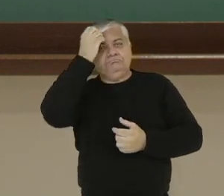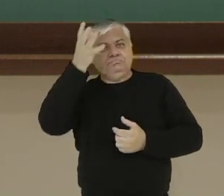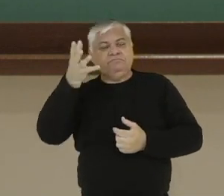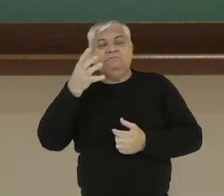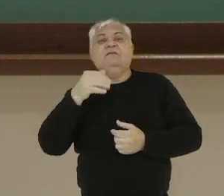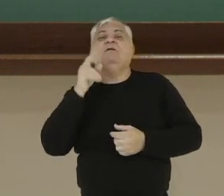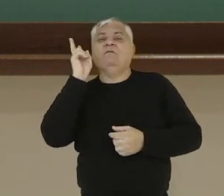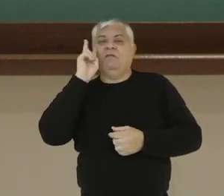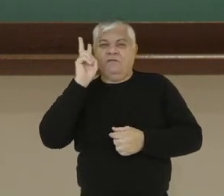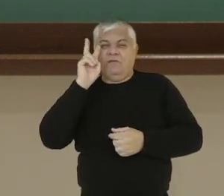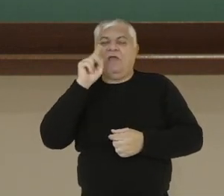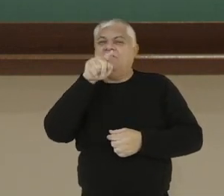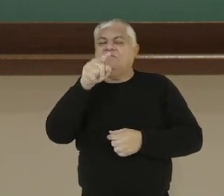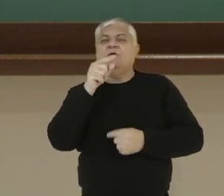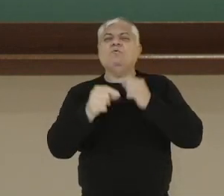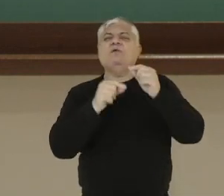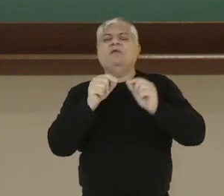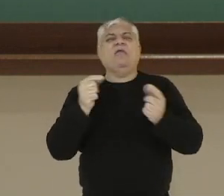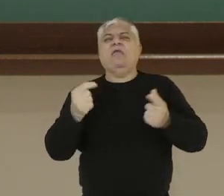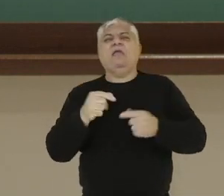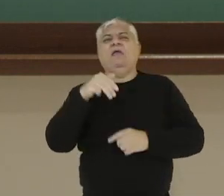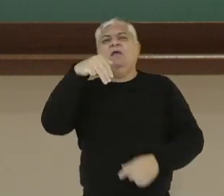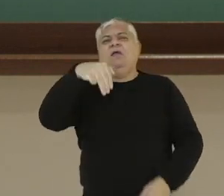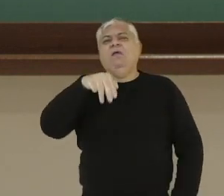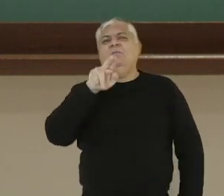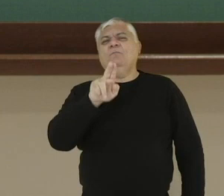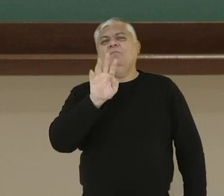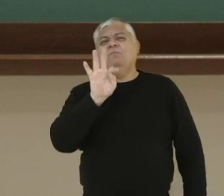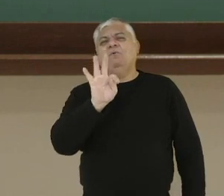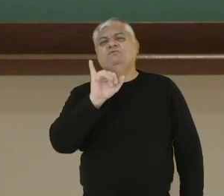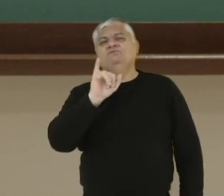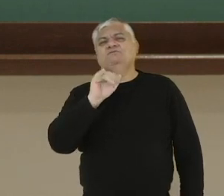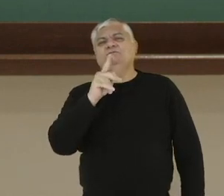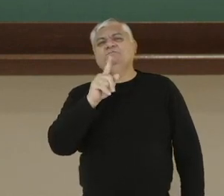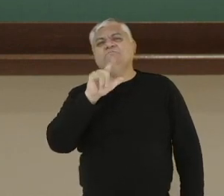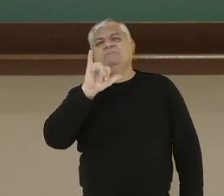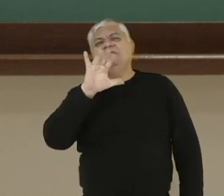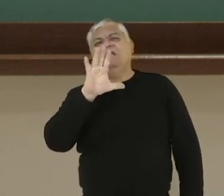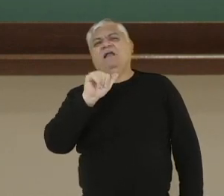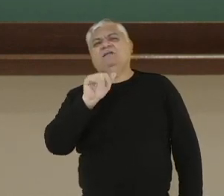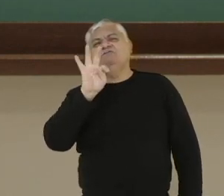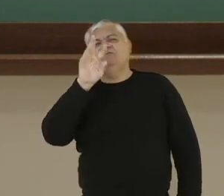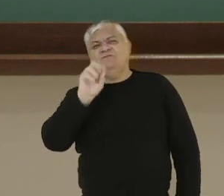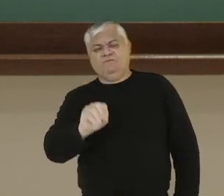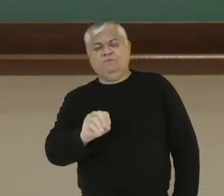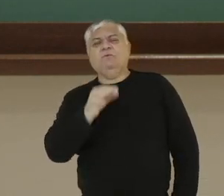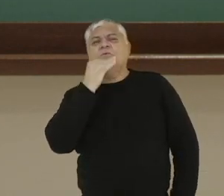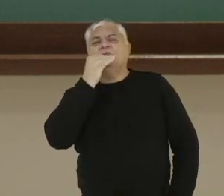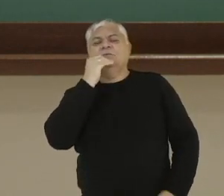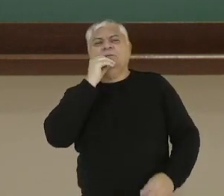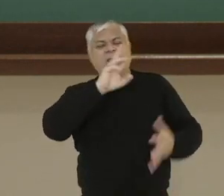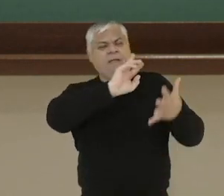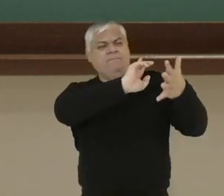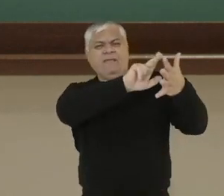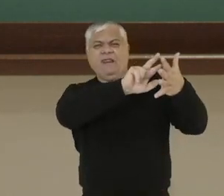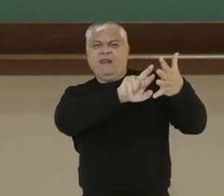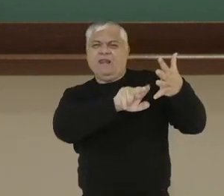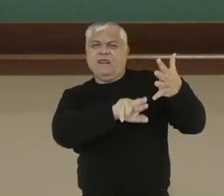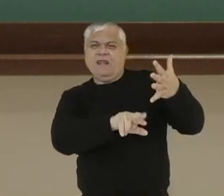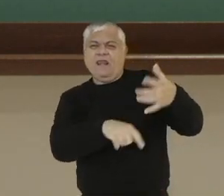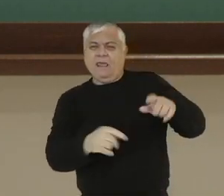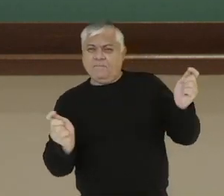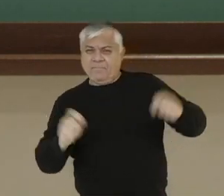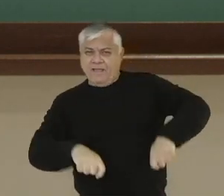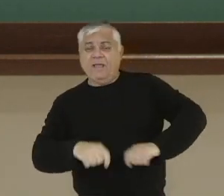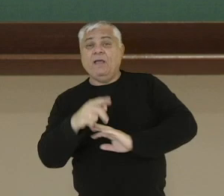recordar rapidinho o que é princípio multiplicativo, certo? Quando você tem uma combinação de possibilidades, e essas